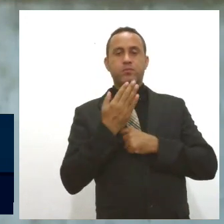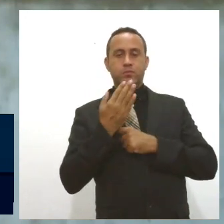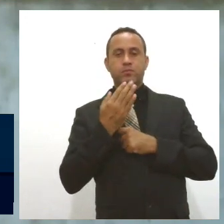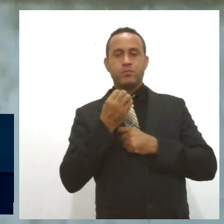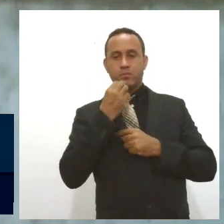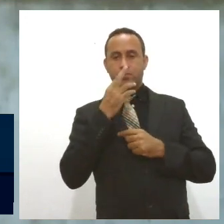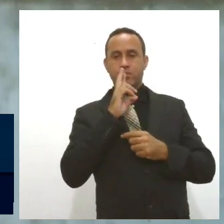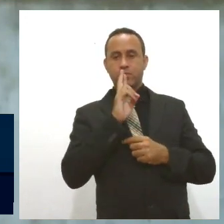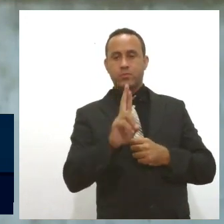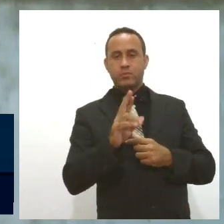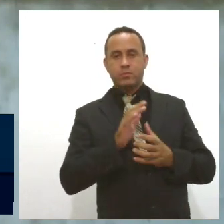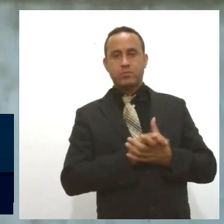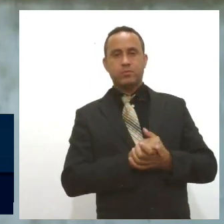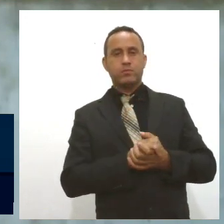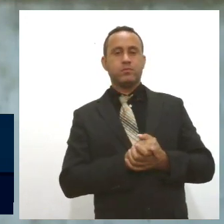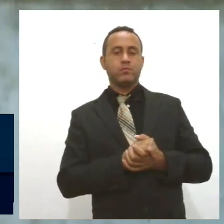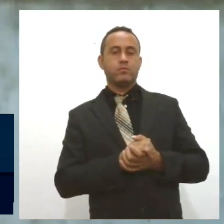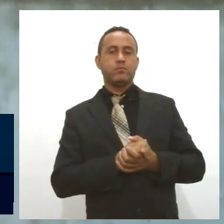resultados.